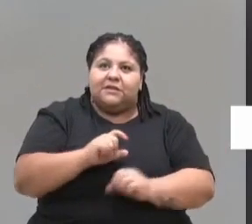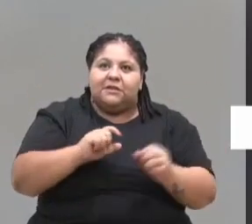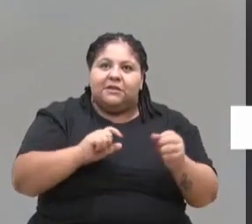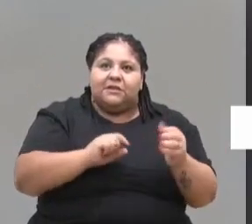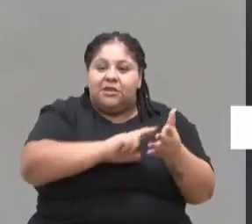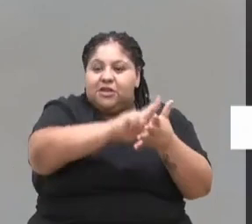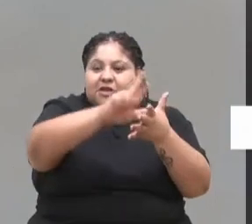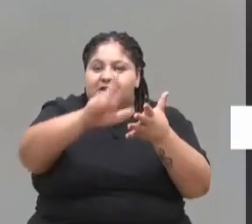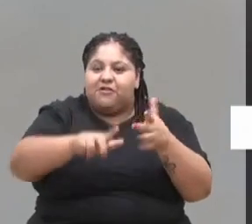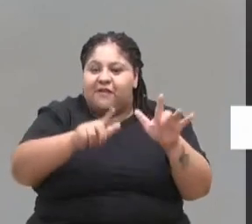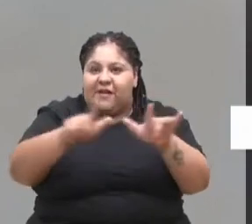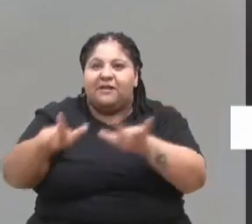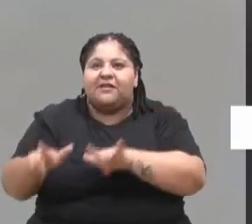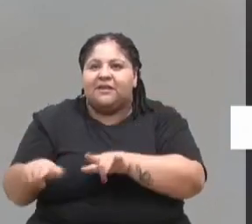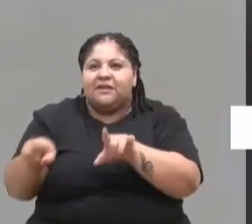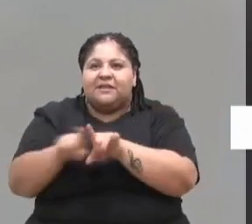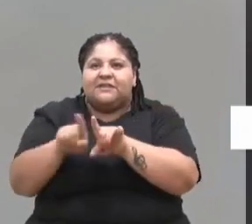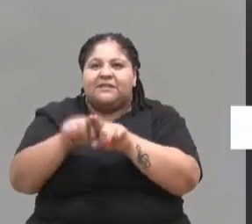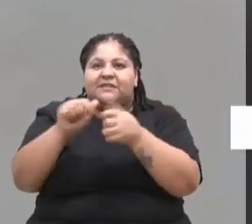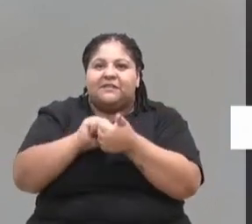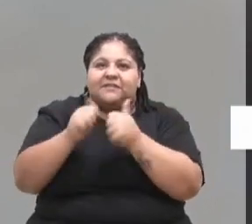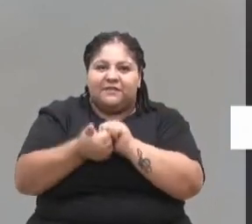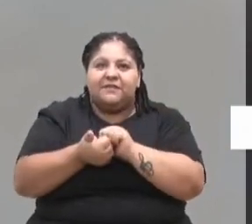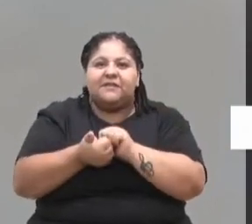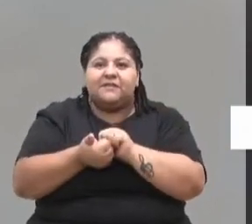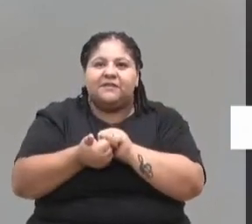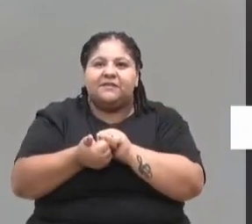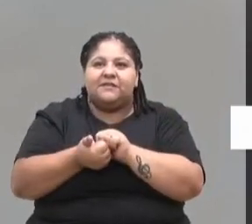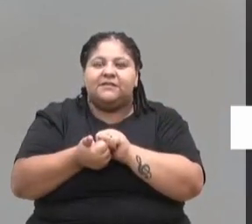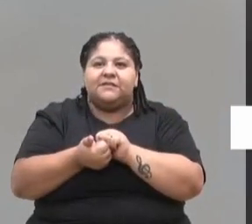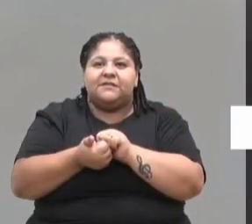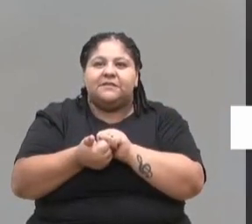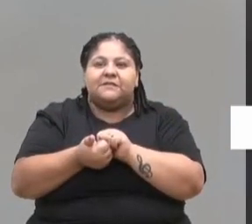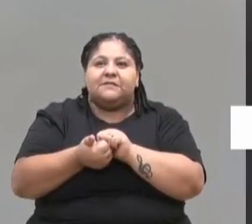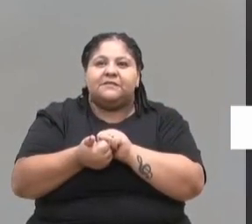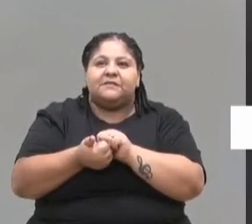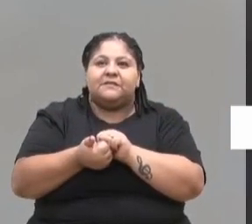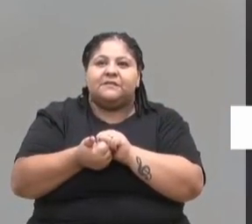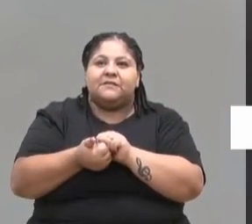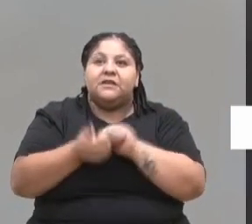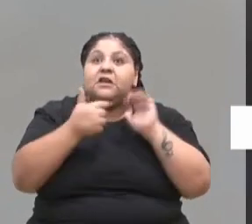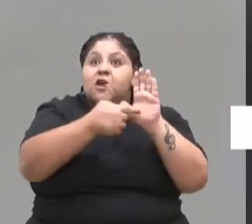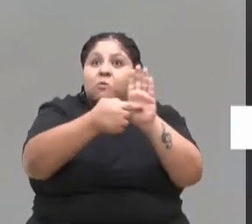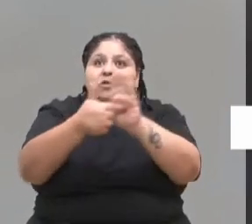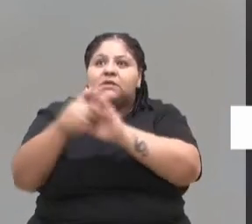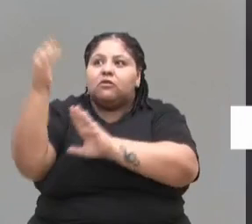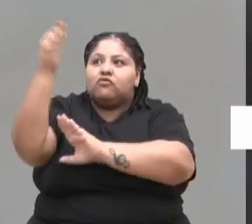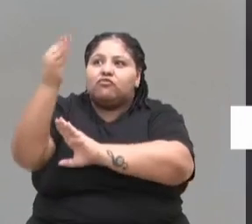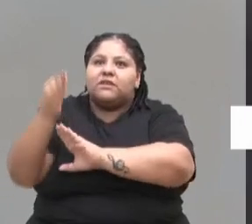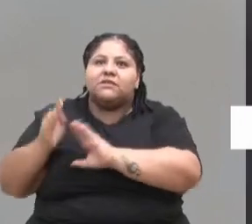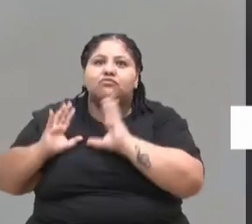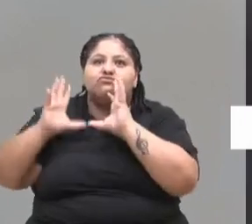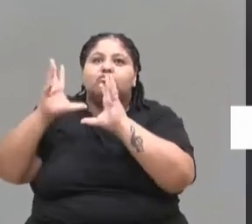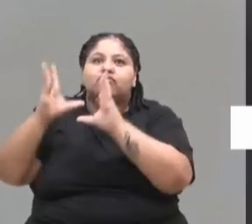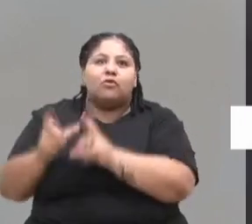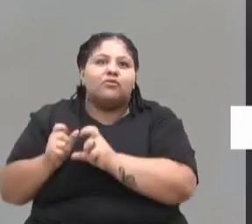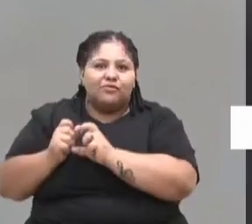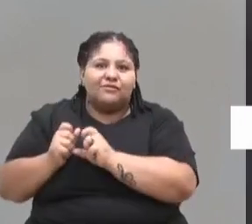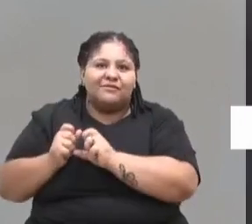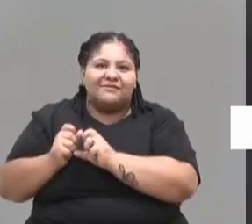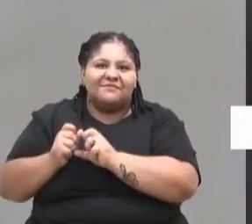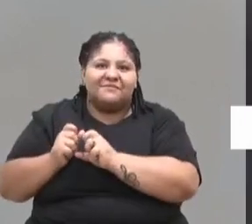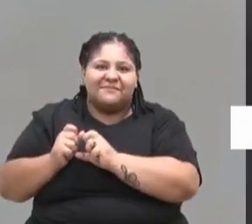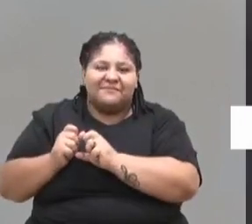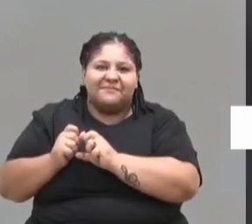né? O pessoal faz o alpinismo ali, faz toda aquela, né? E é divulgado no Brasil inteiro. Uma então, parte, vereador. A